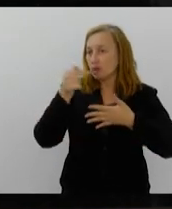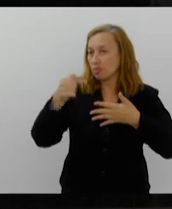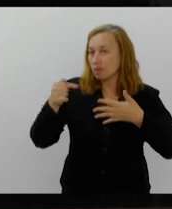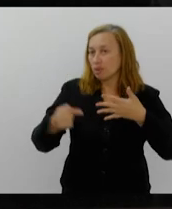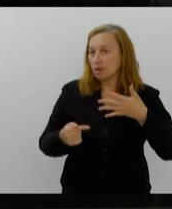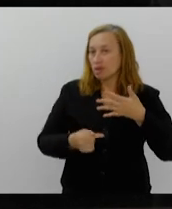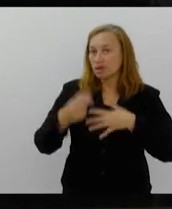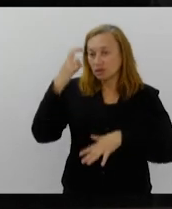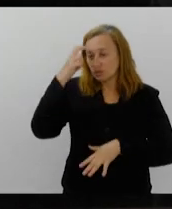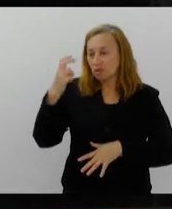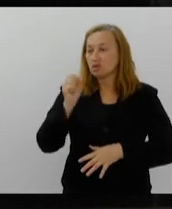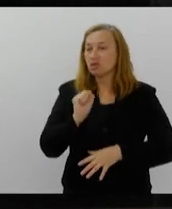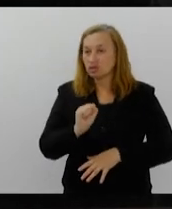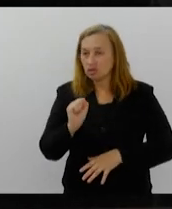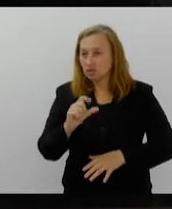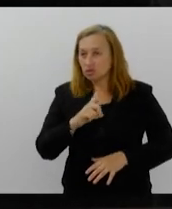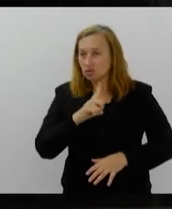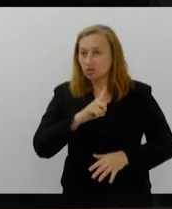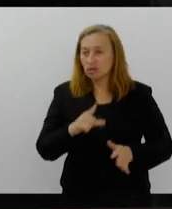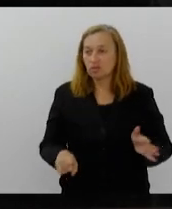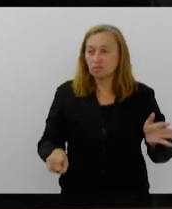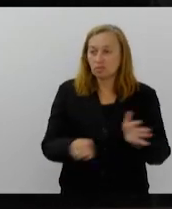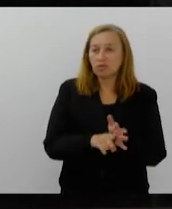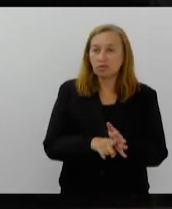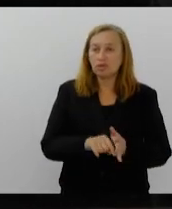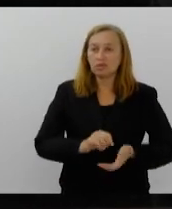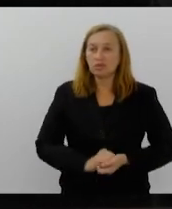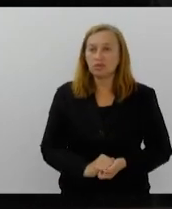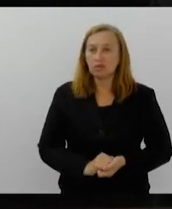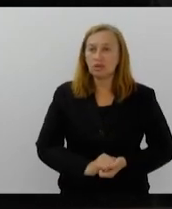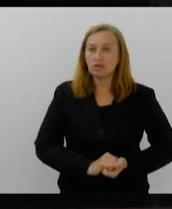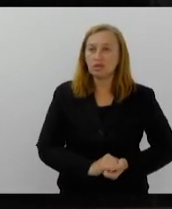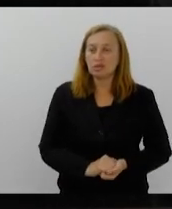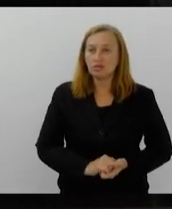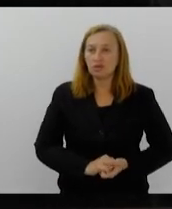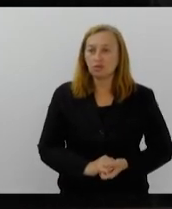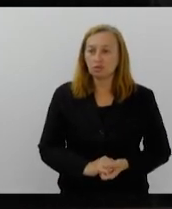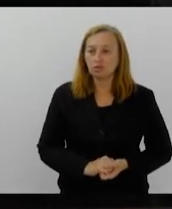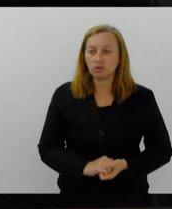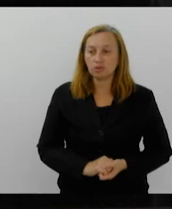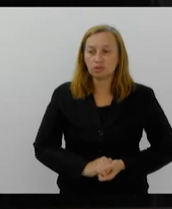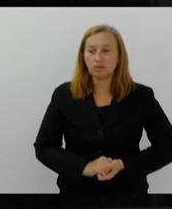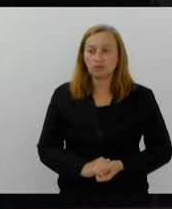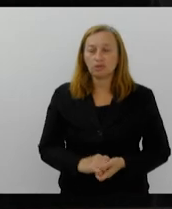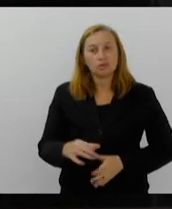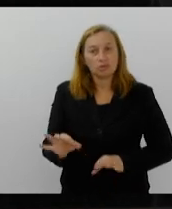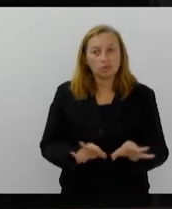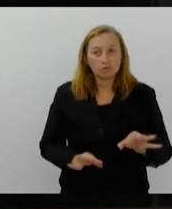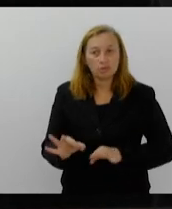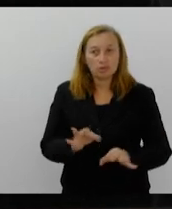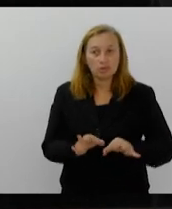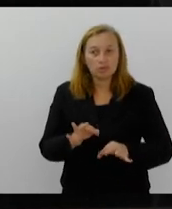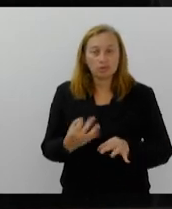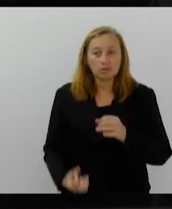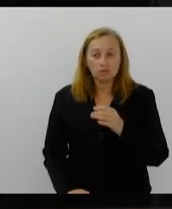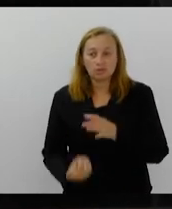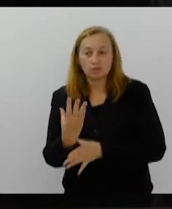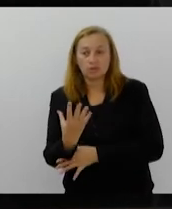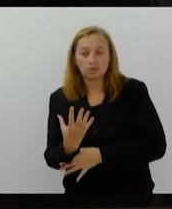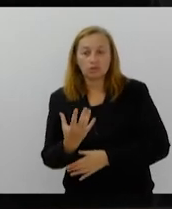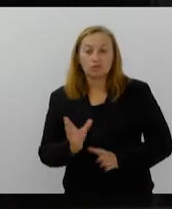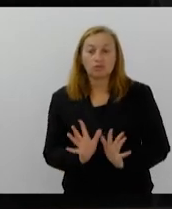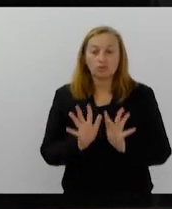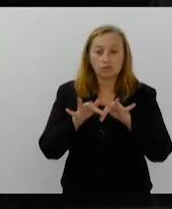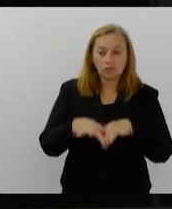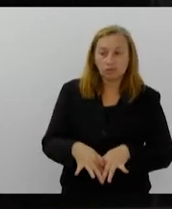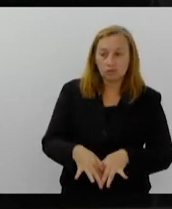cultura tiveram uma redução de 100% do seu orçamento, ou seja, programas que foram findados. No fim